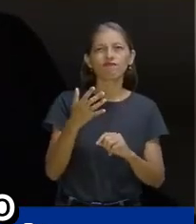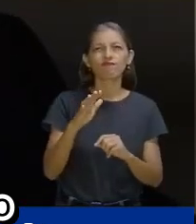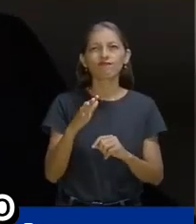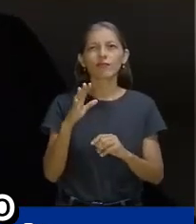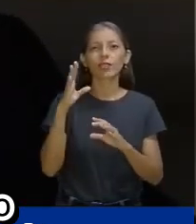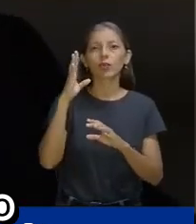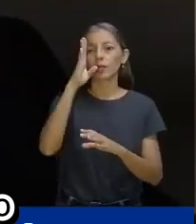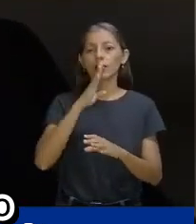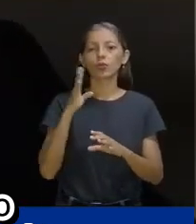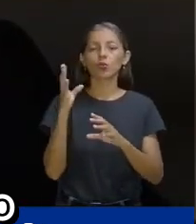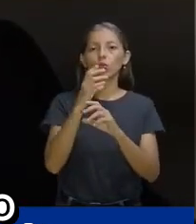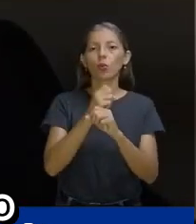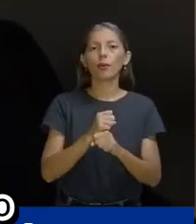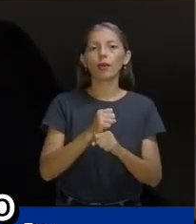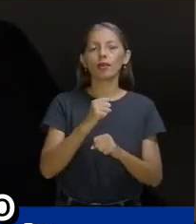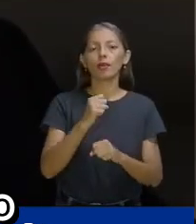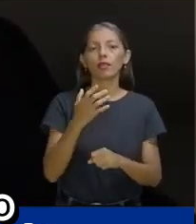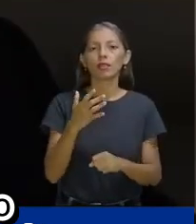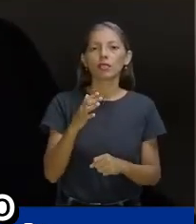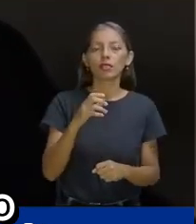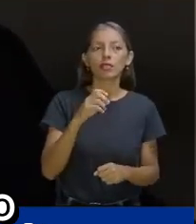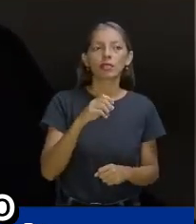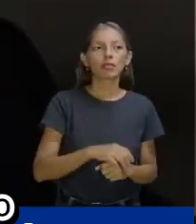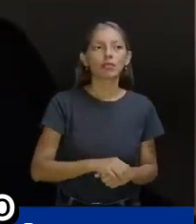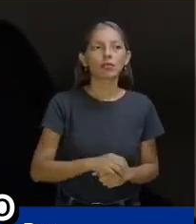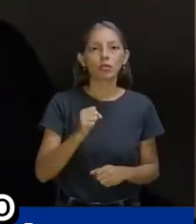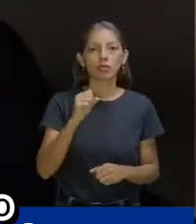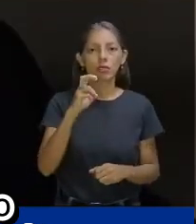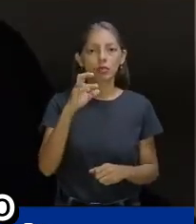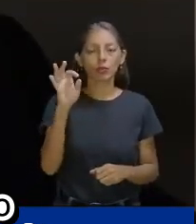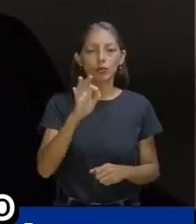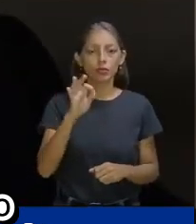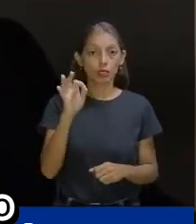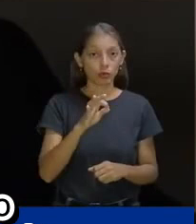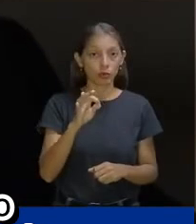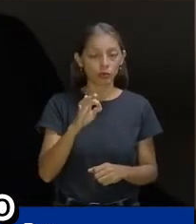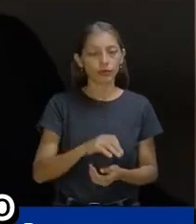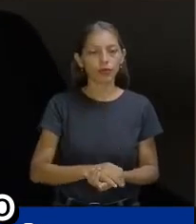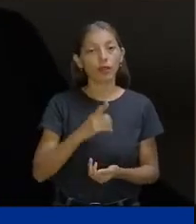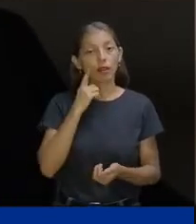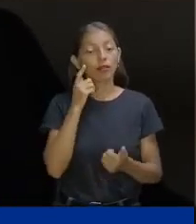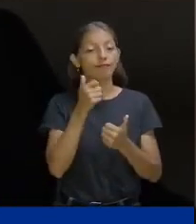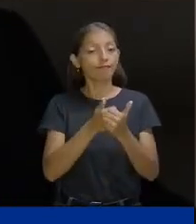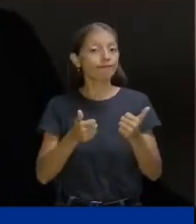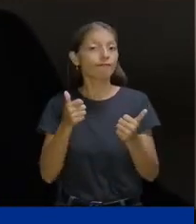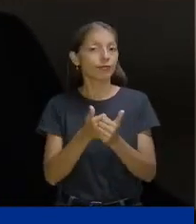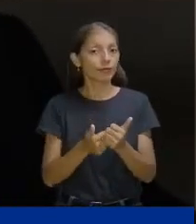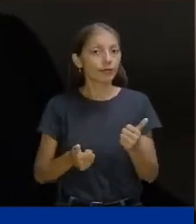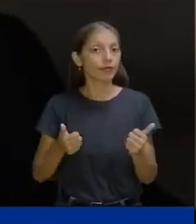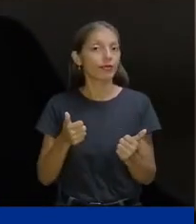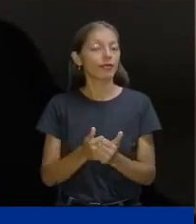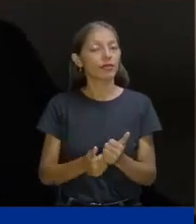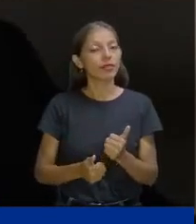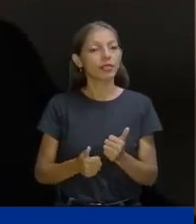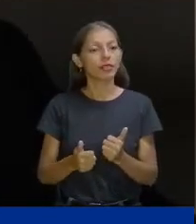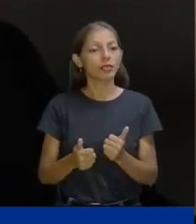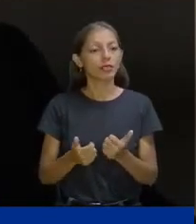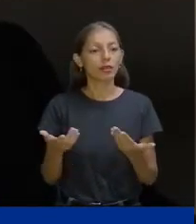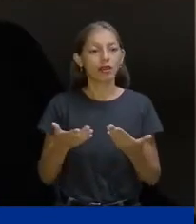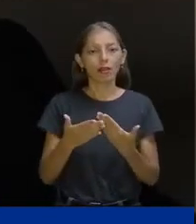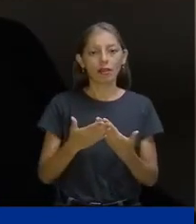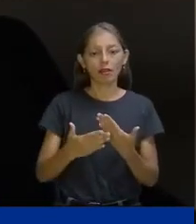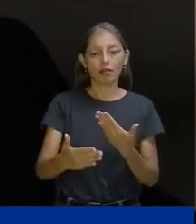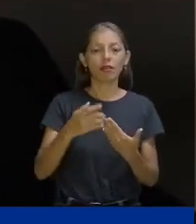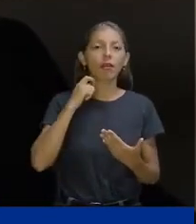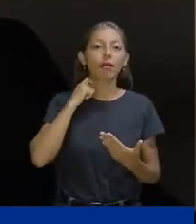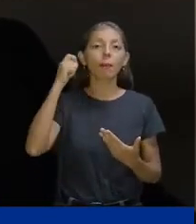85%, e o ministro pediu para nós fazermos o possível para fecharmos, né, até agora a janela que vai fechar agora nesse mês que vem,